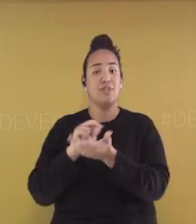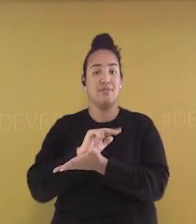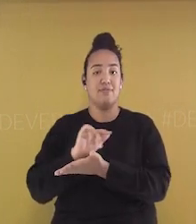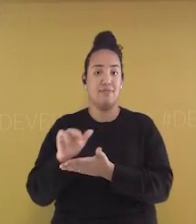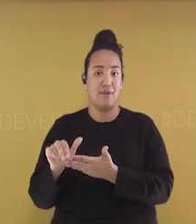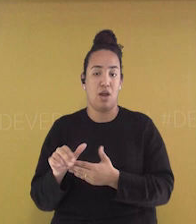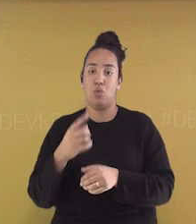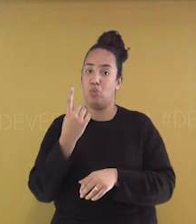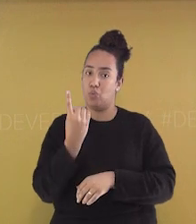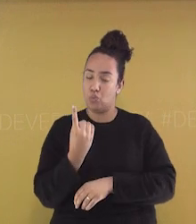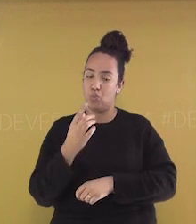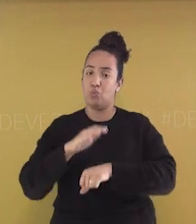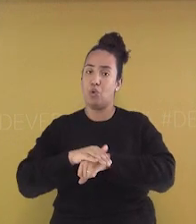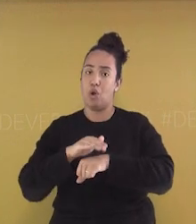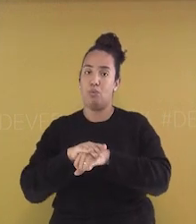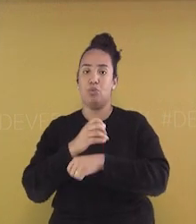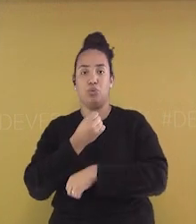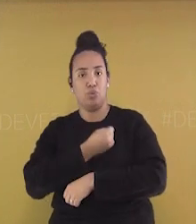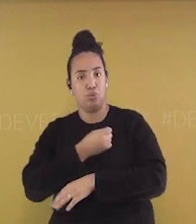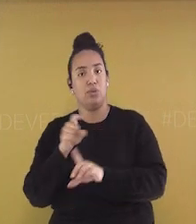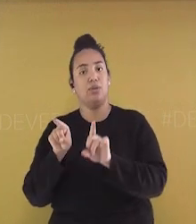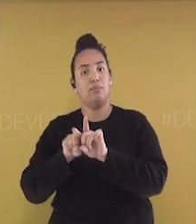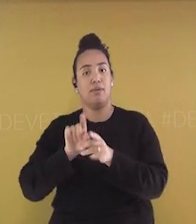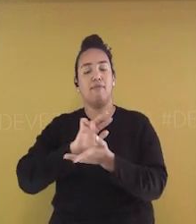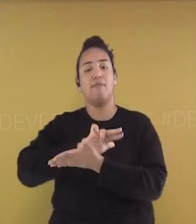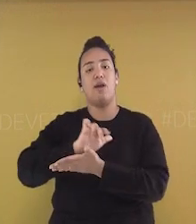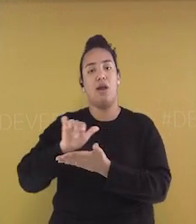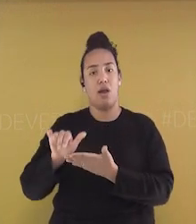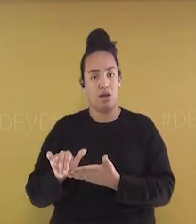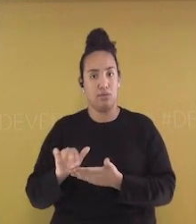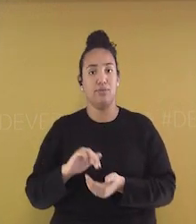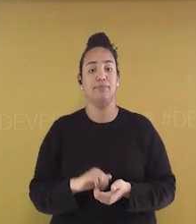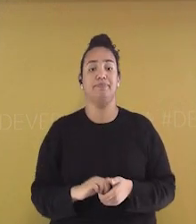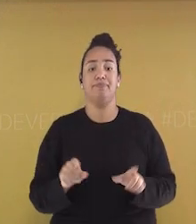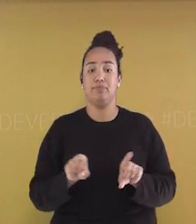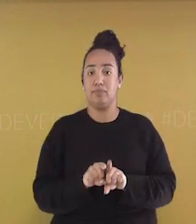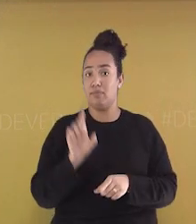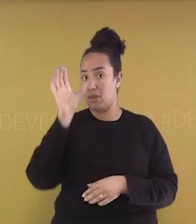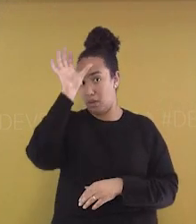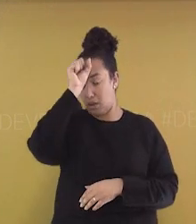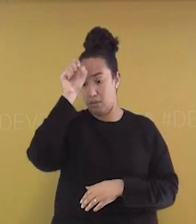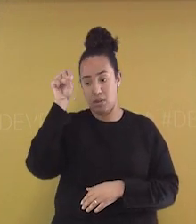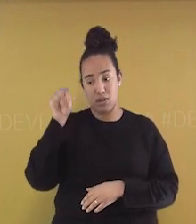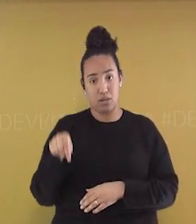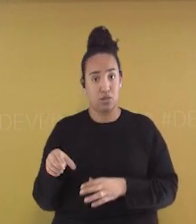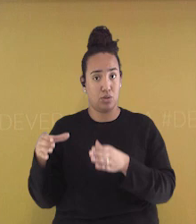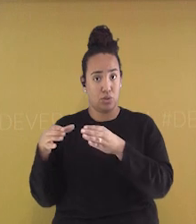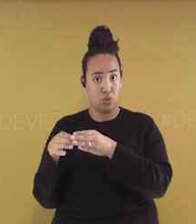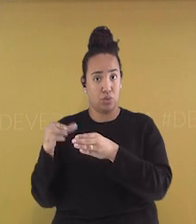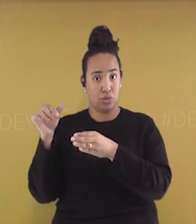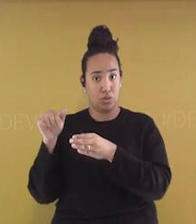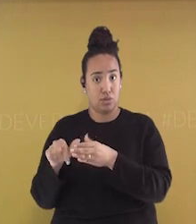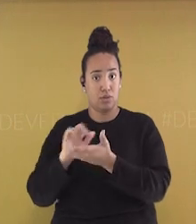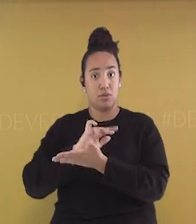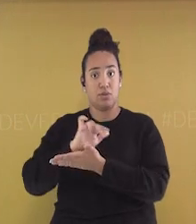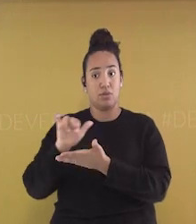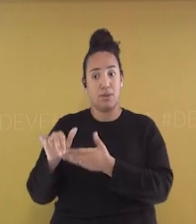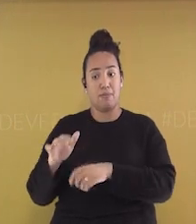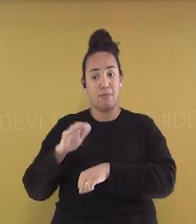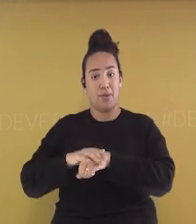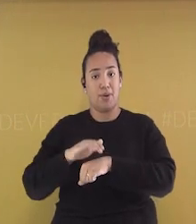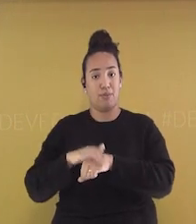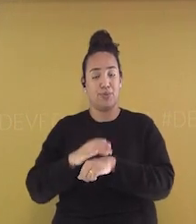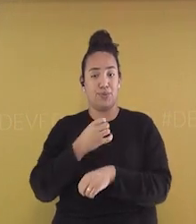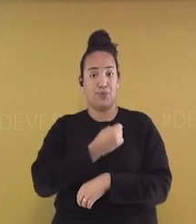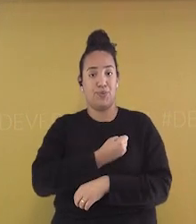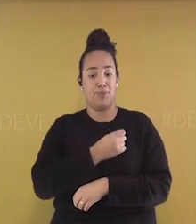disso, vimos também que os números compostos são formados por multiplicações entre os números primos. E